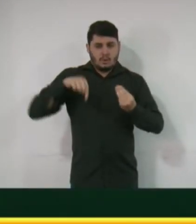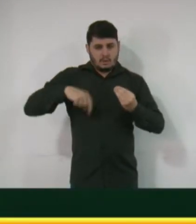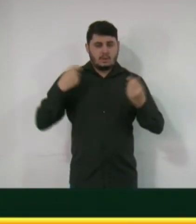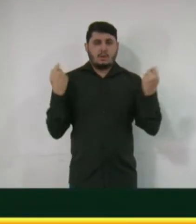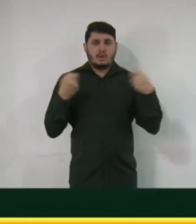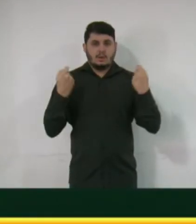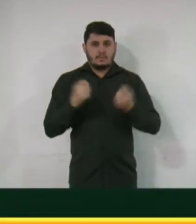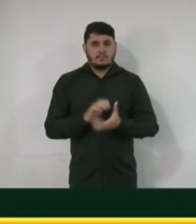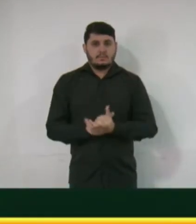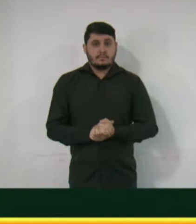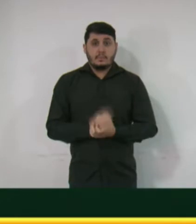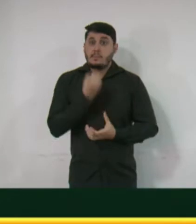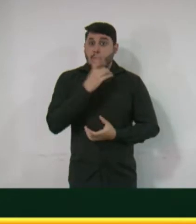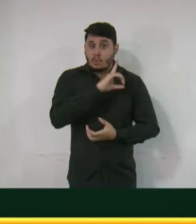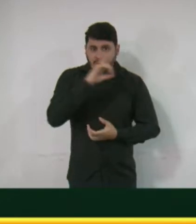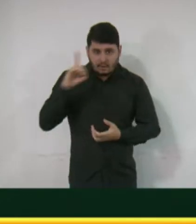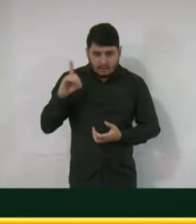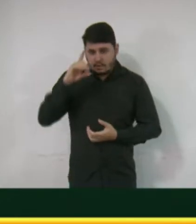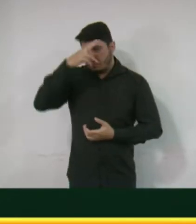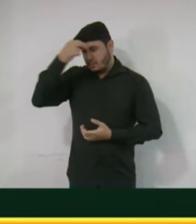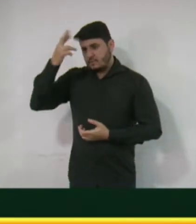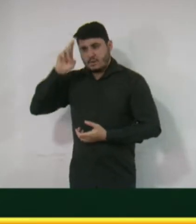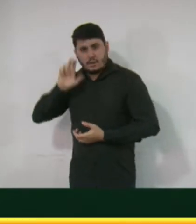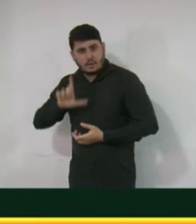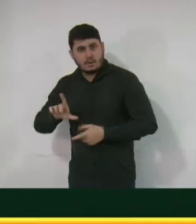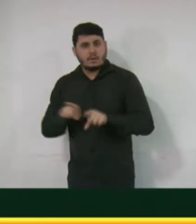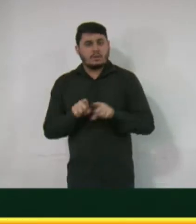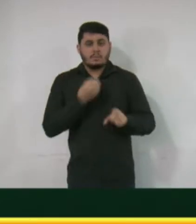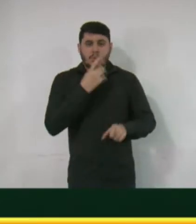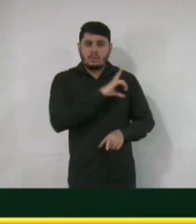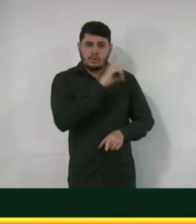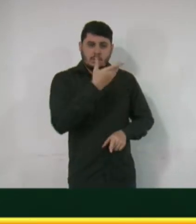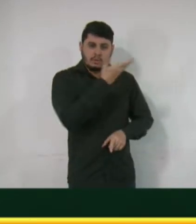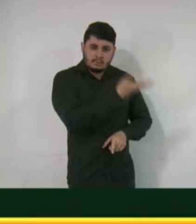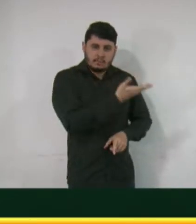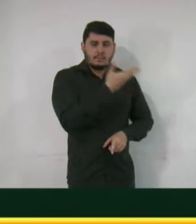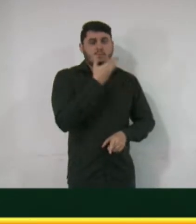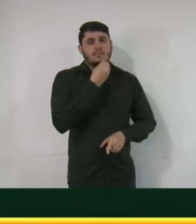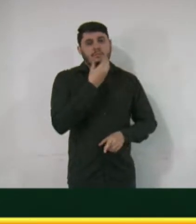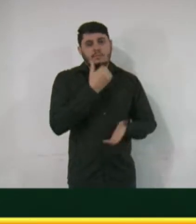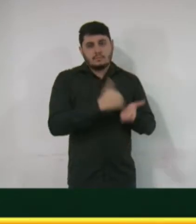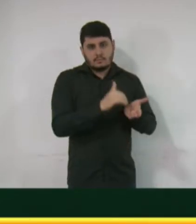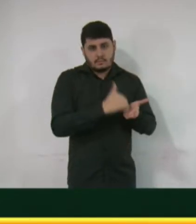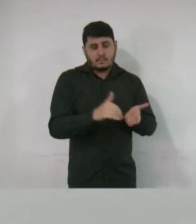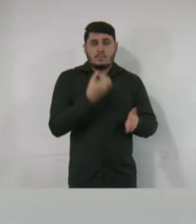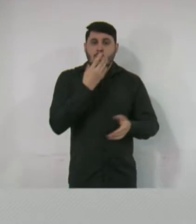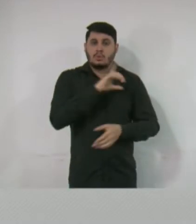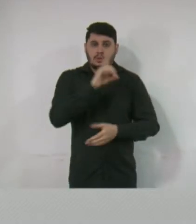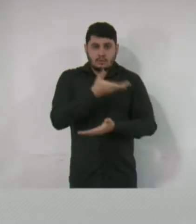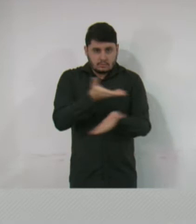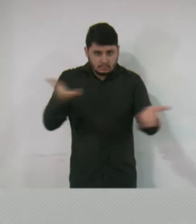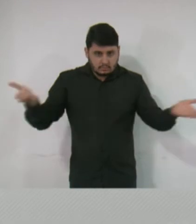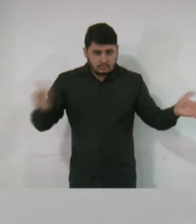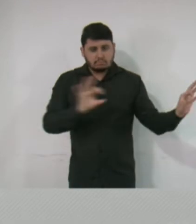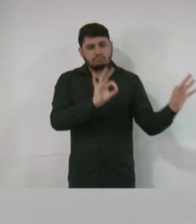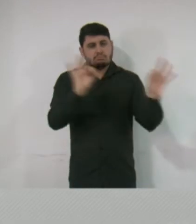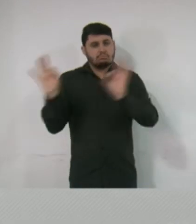Bom dia, prefeita. Bom dia, Matheus. Bom dia a todo mundo que está acompanhando a gente. Vamos lá, pode passar. Próximo.